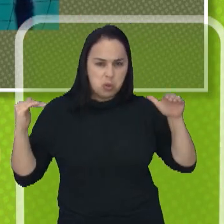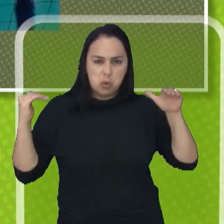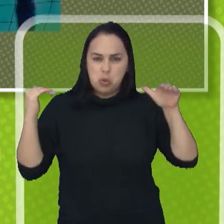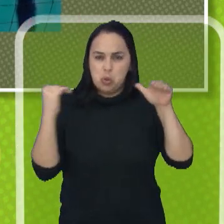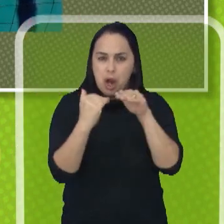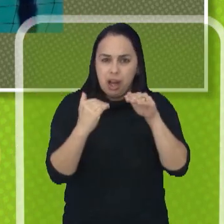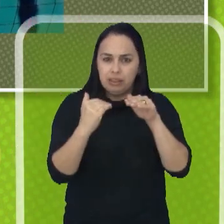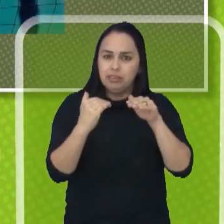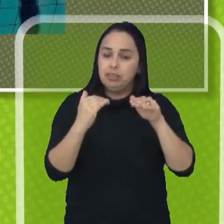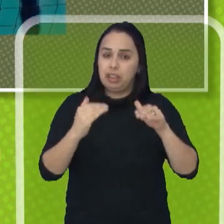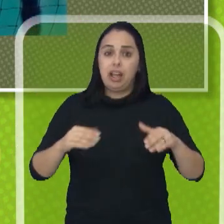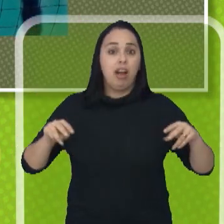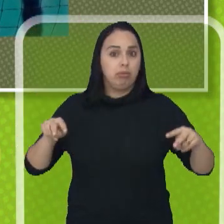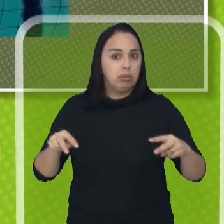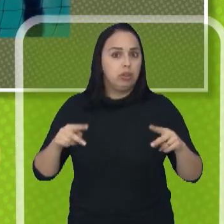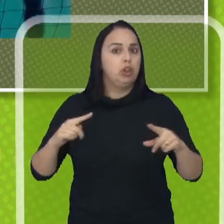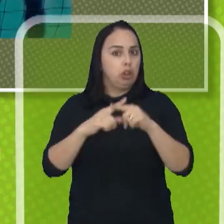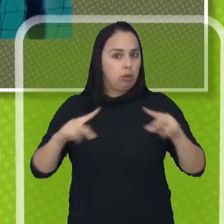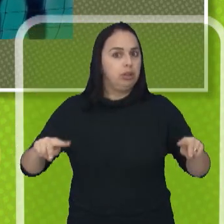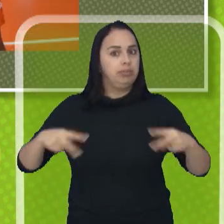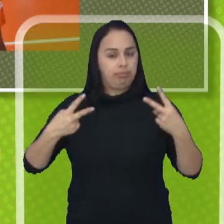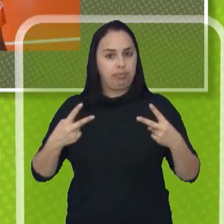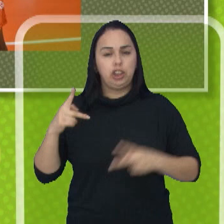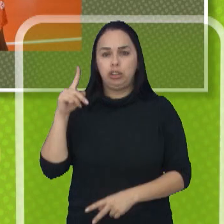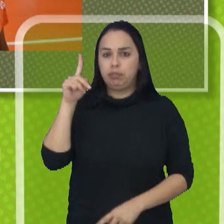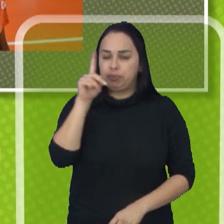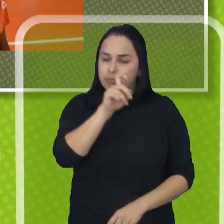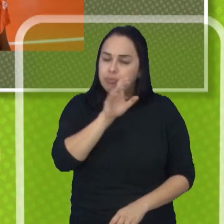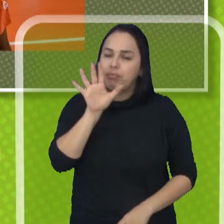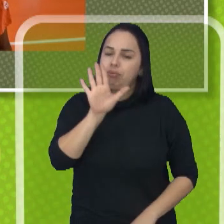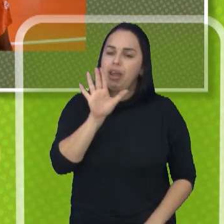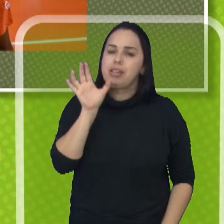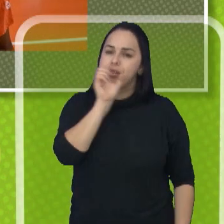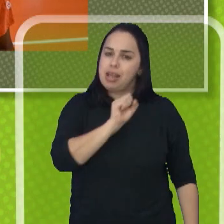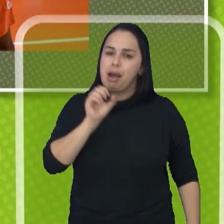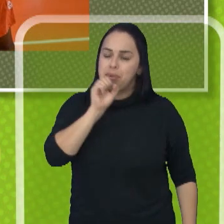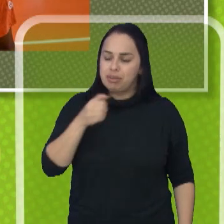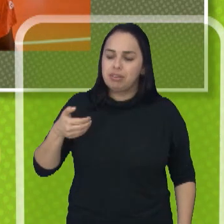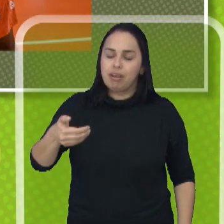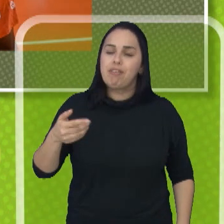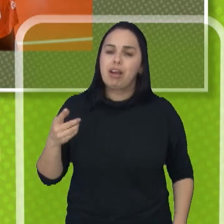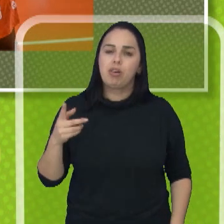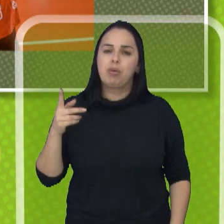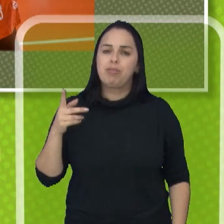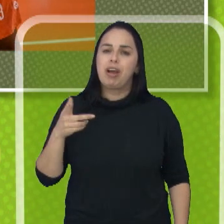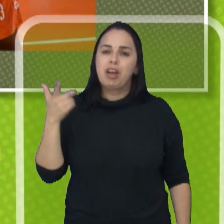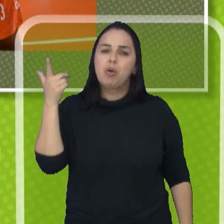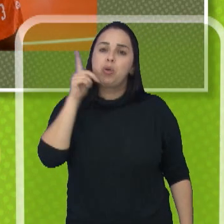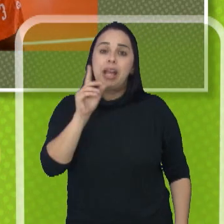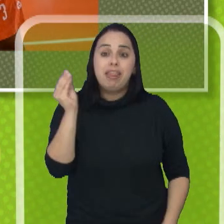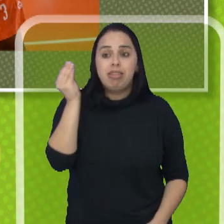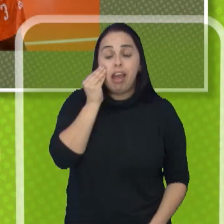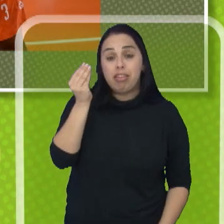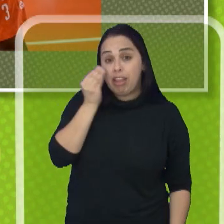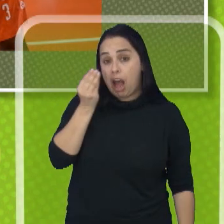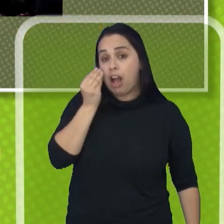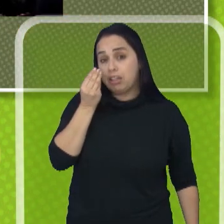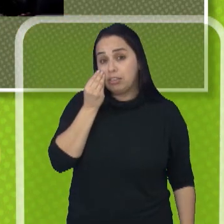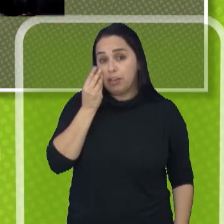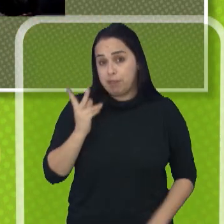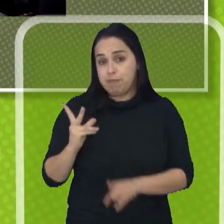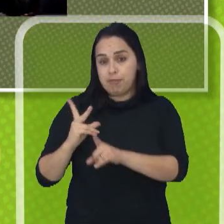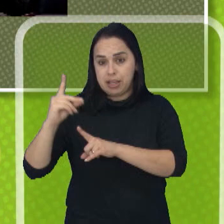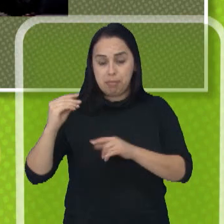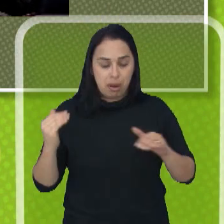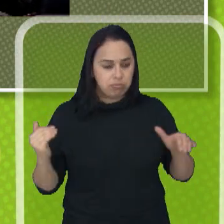que é de semifinal, né, um jogo decisivo. Então, no sábado dá para o São José conseguir, ou pelo menos tentar essa vitória